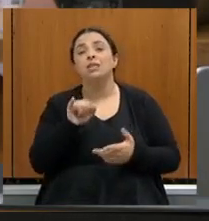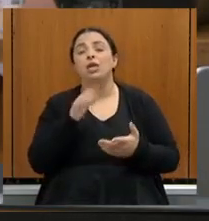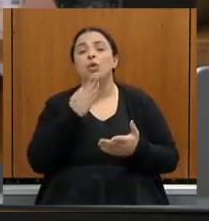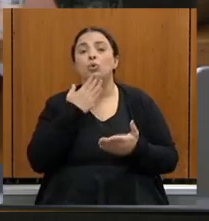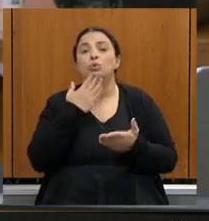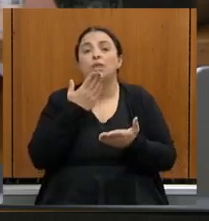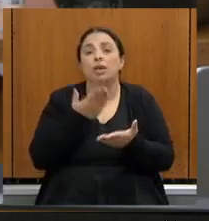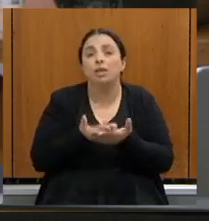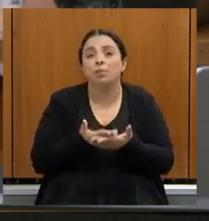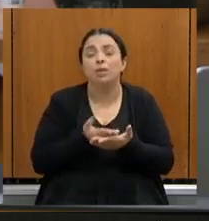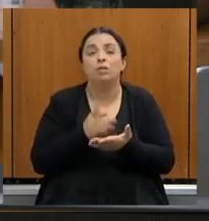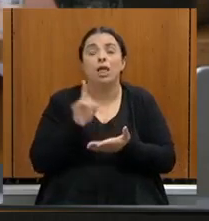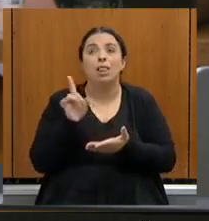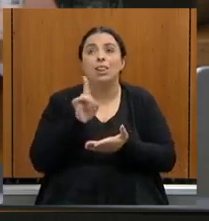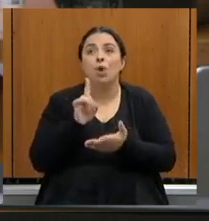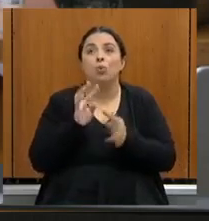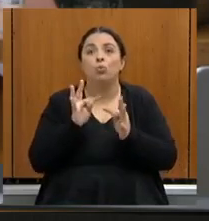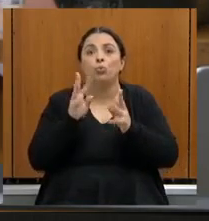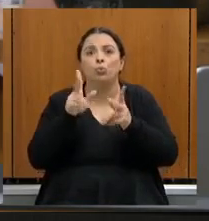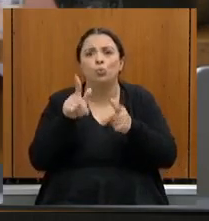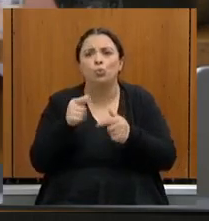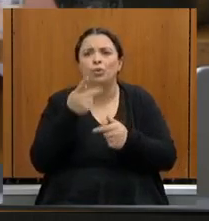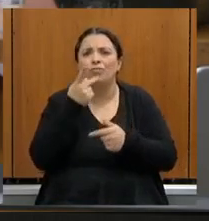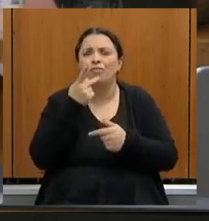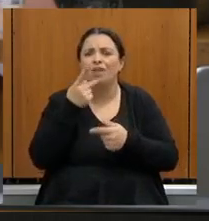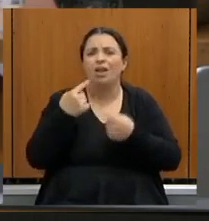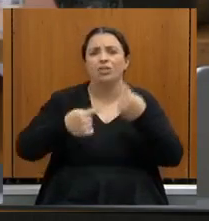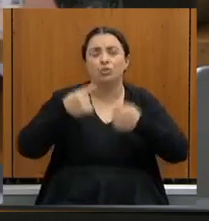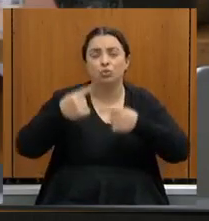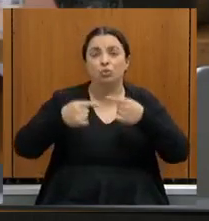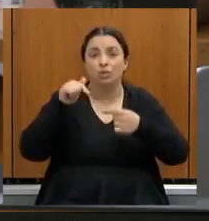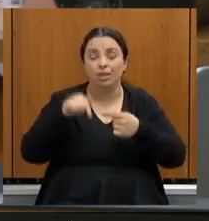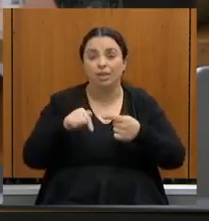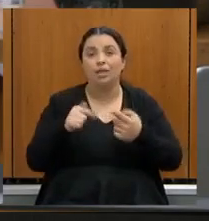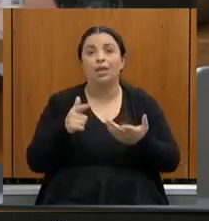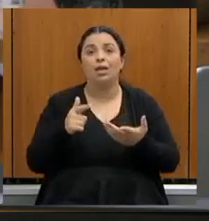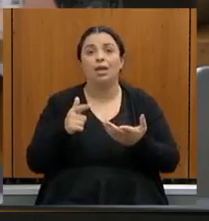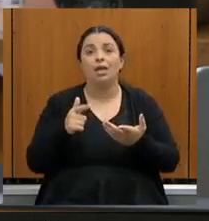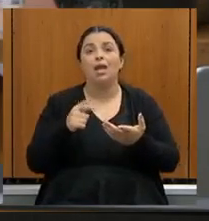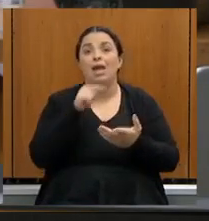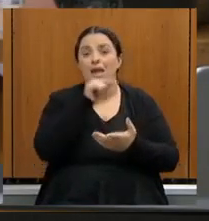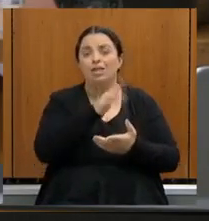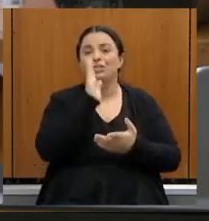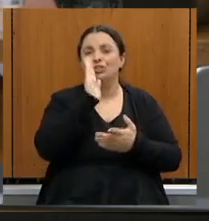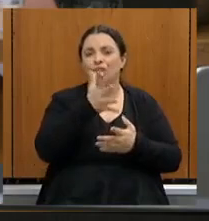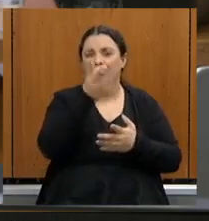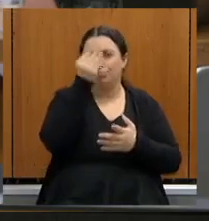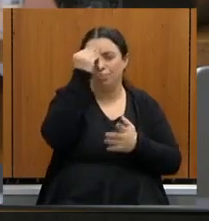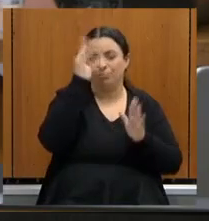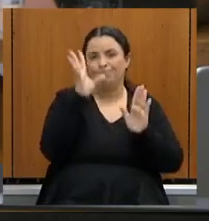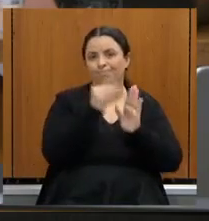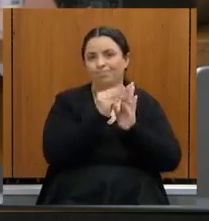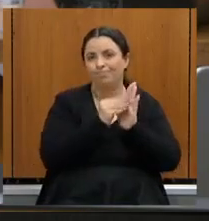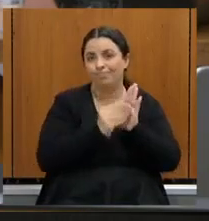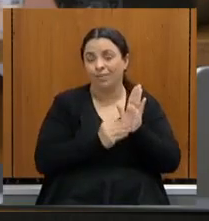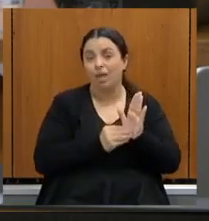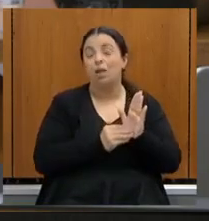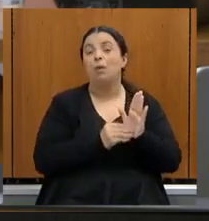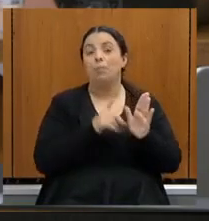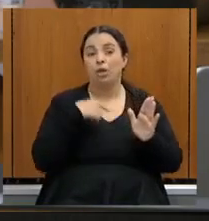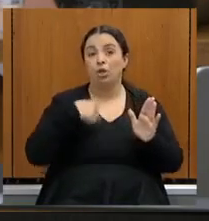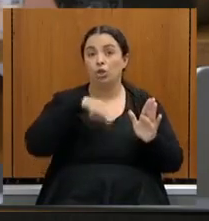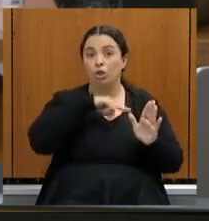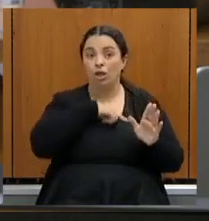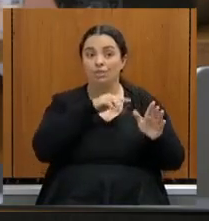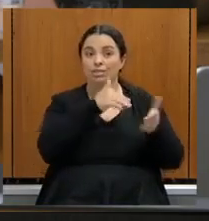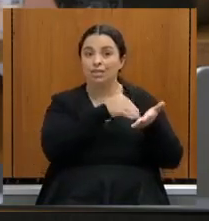contemplem tudo o que foi discutido aqui para que a Secult a Secretaria de